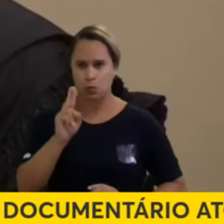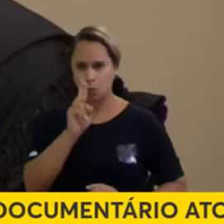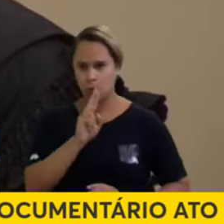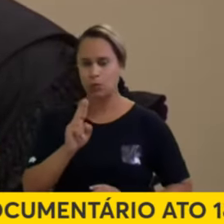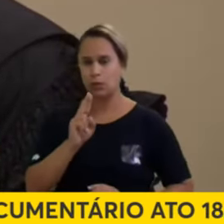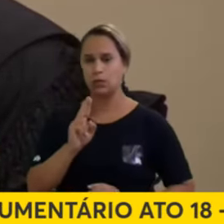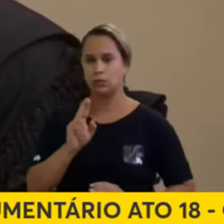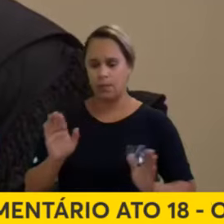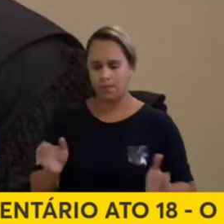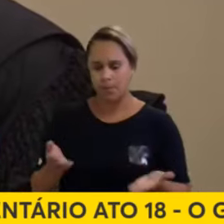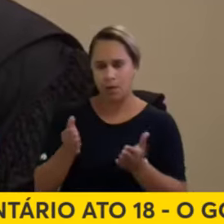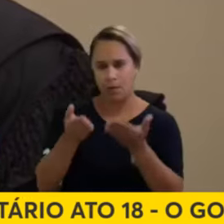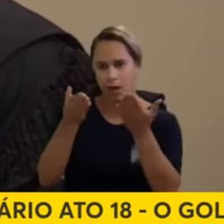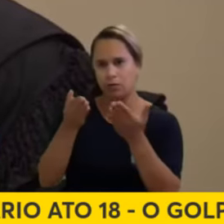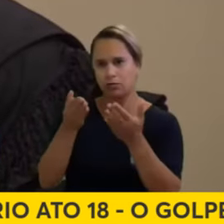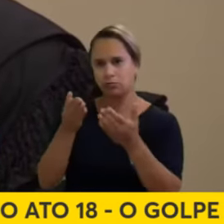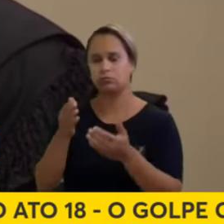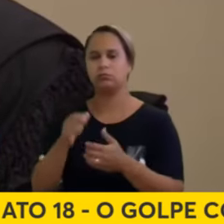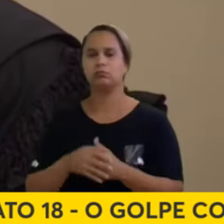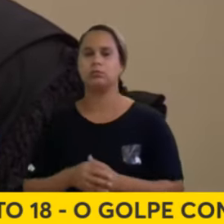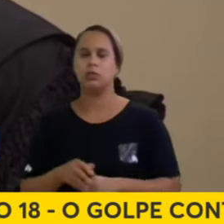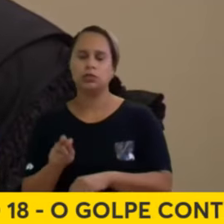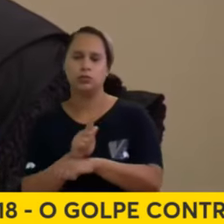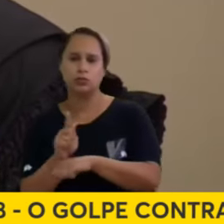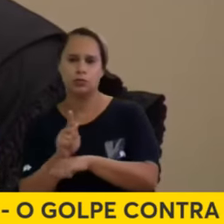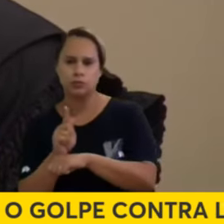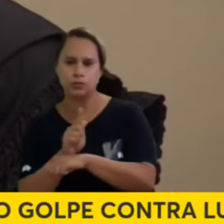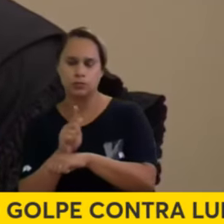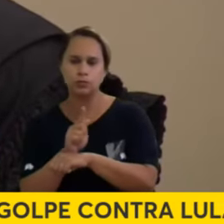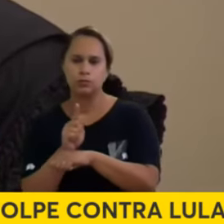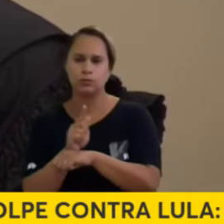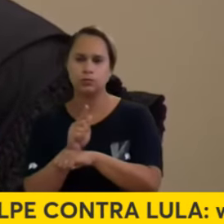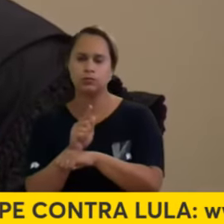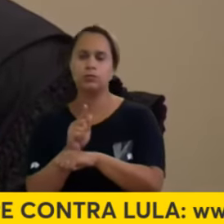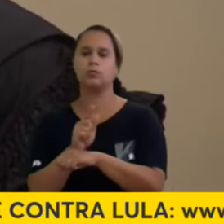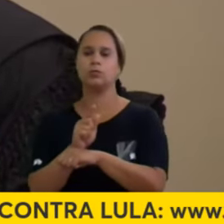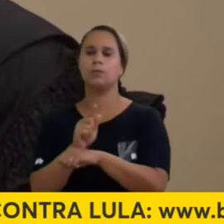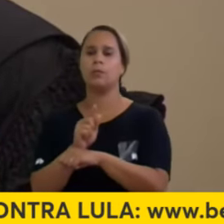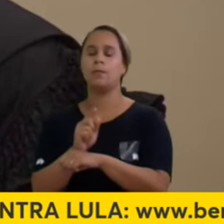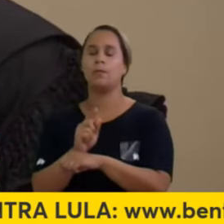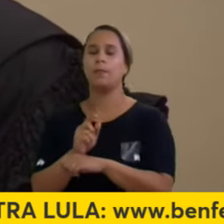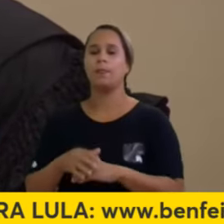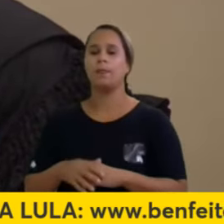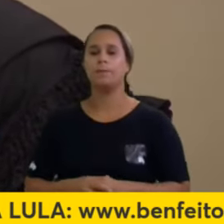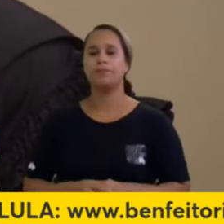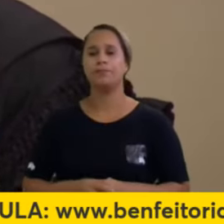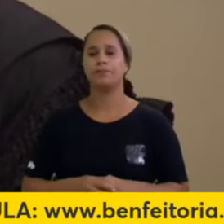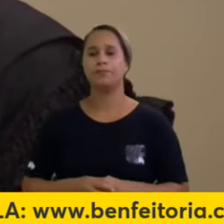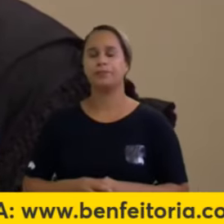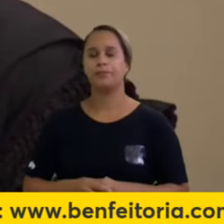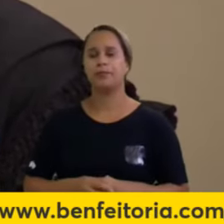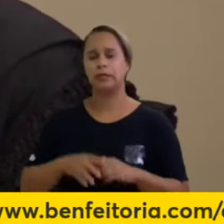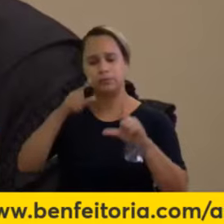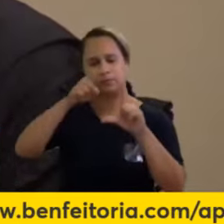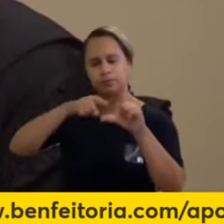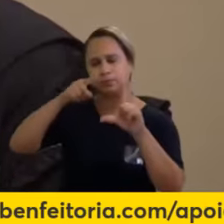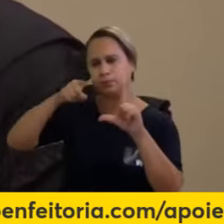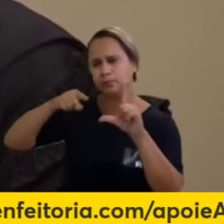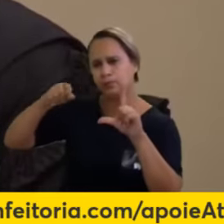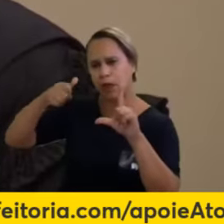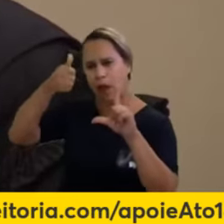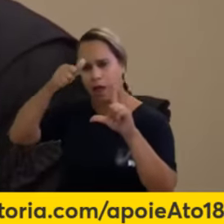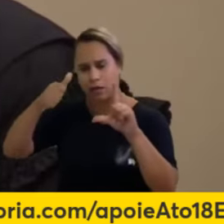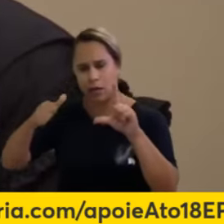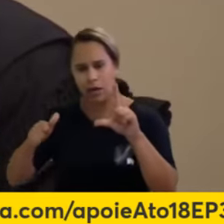funcionamento gestão de dashboard com indicadores de redes comparativos entre candidatos e análise gráfica as iniciais não trazem a